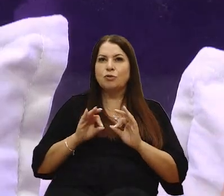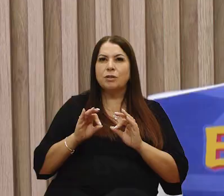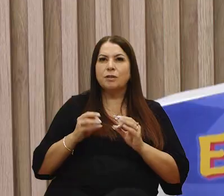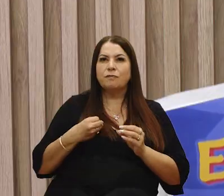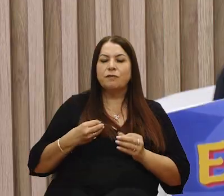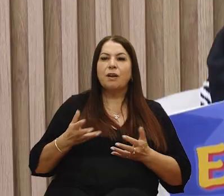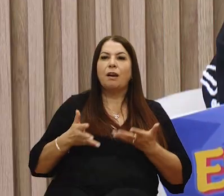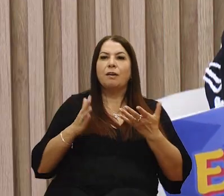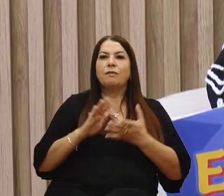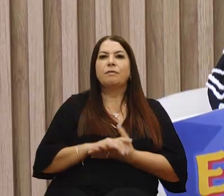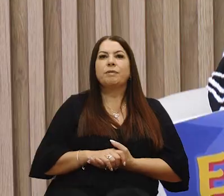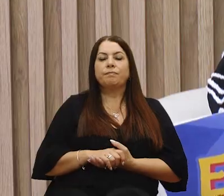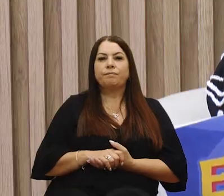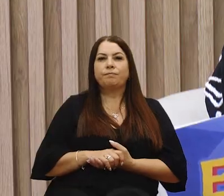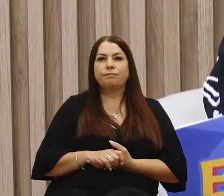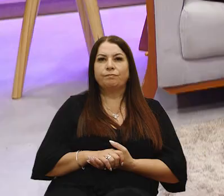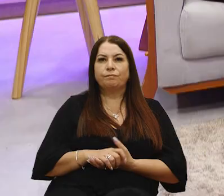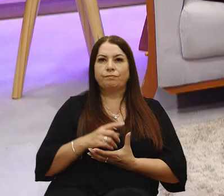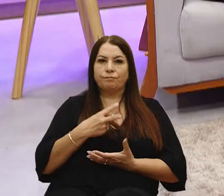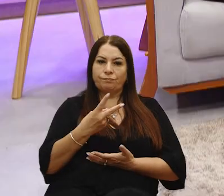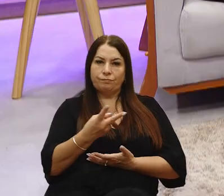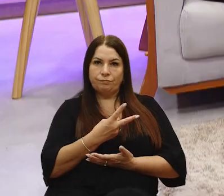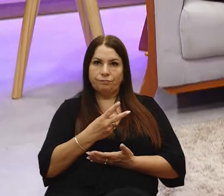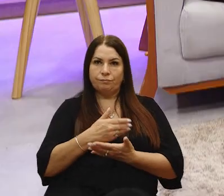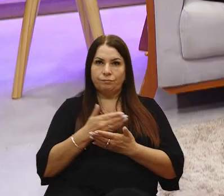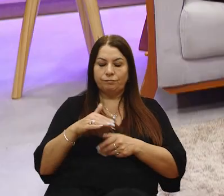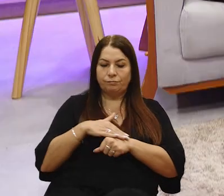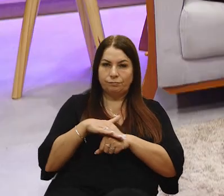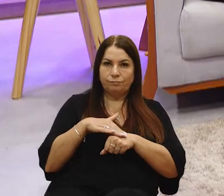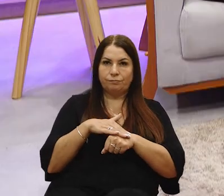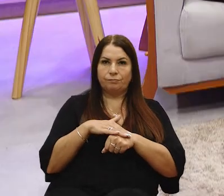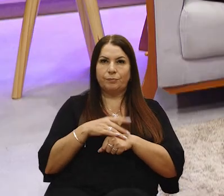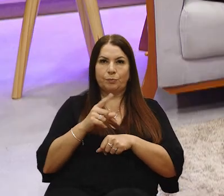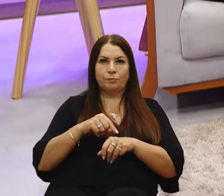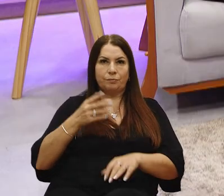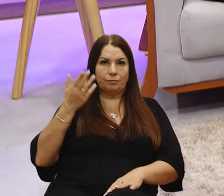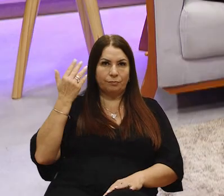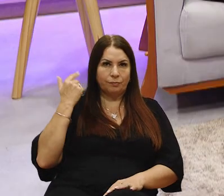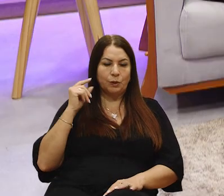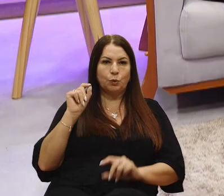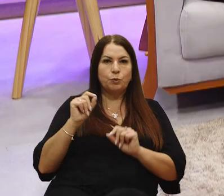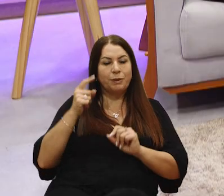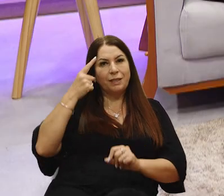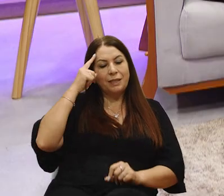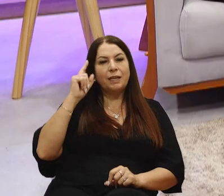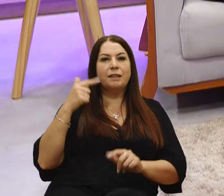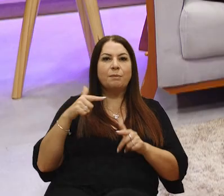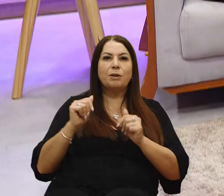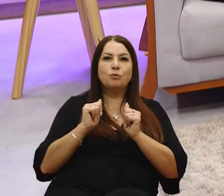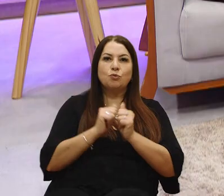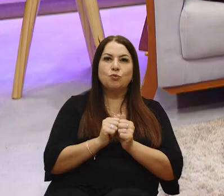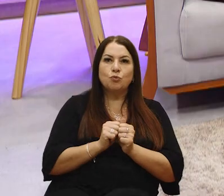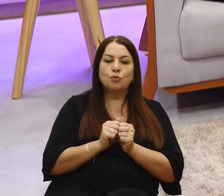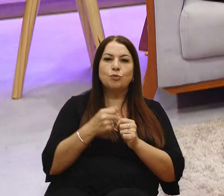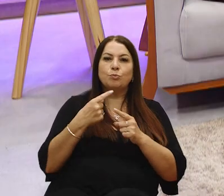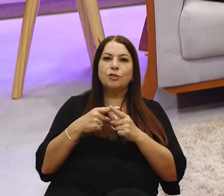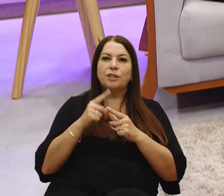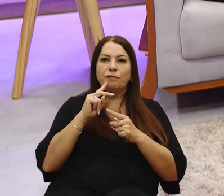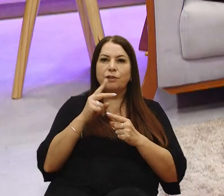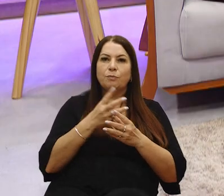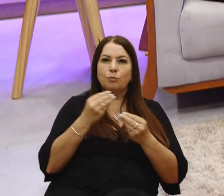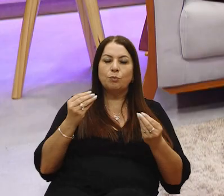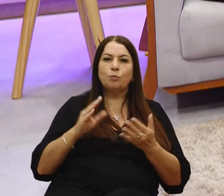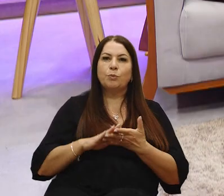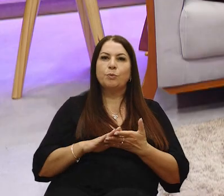esse projeto, meninas, Viva Leve? Então, eu e a Gia, a gente começou a conversar há um tempinho atrás, né, sobre essa ideia de trabalhar